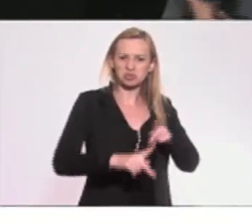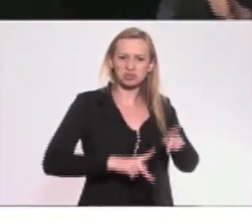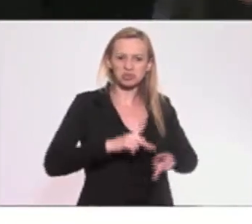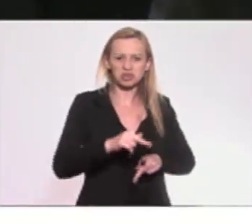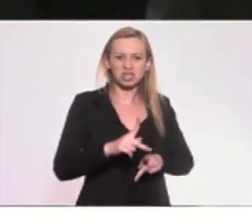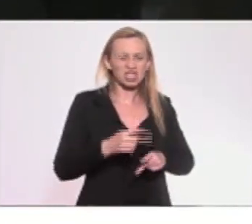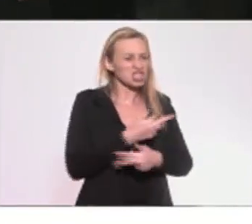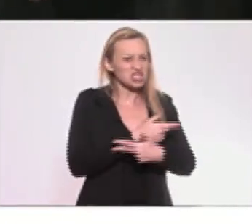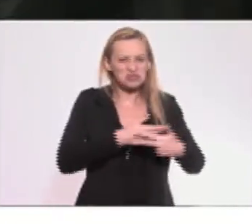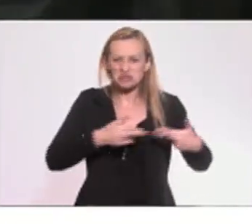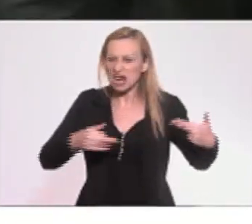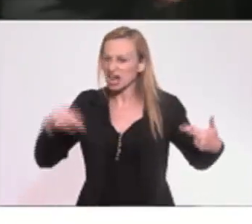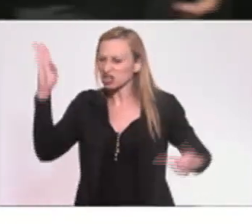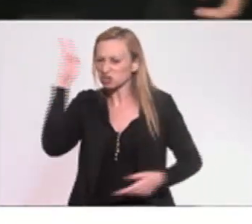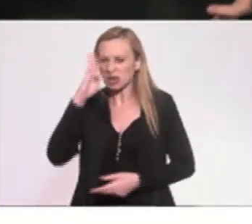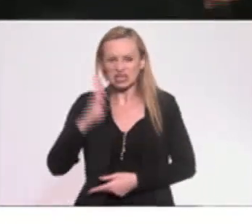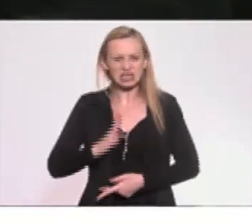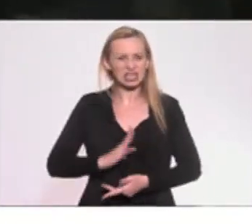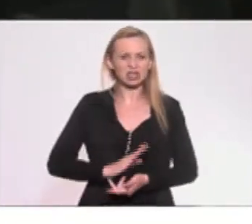de milhões de brasileiros